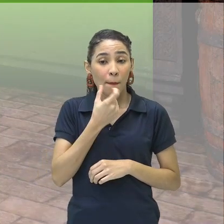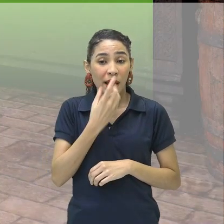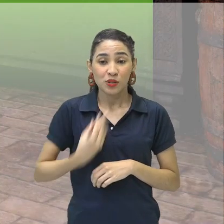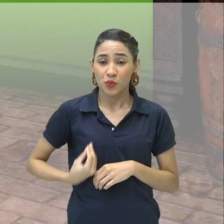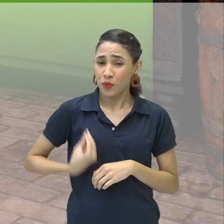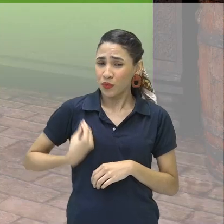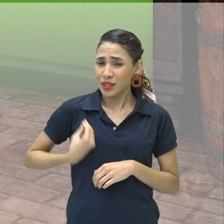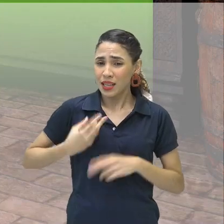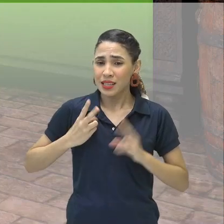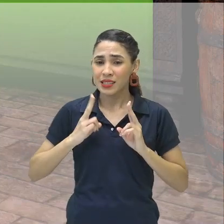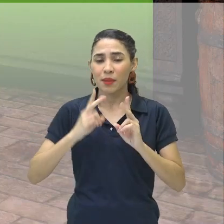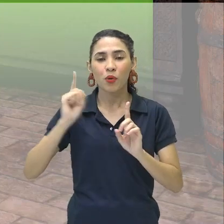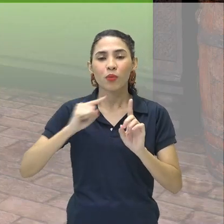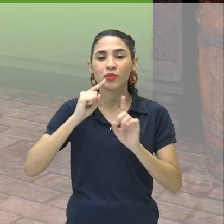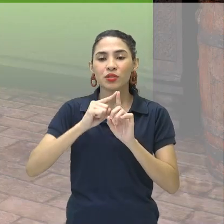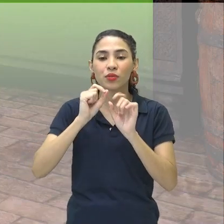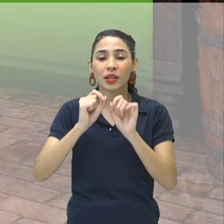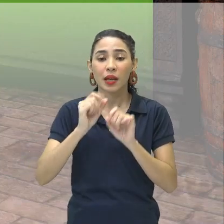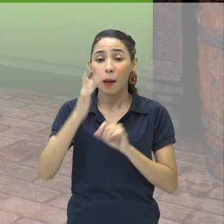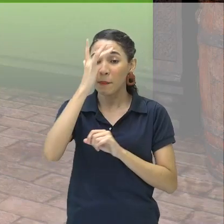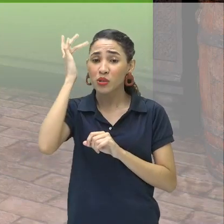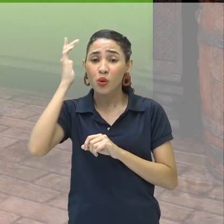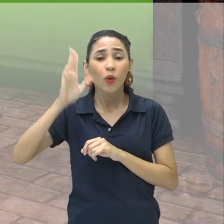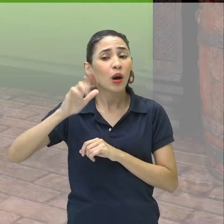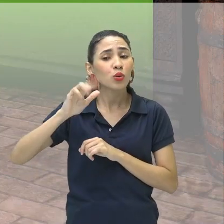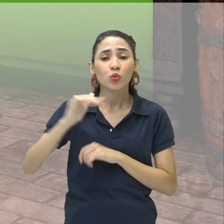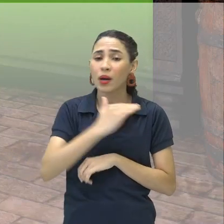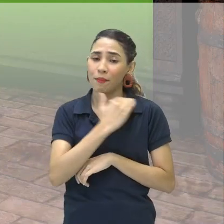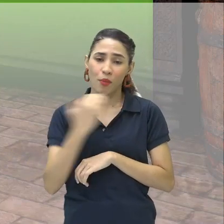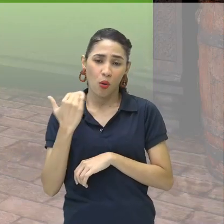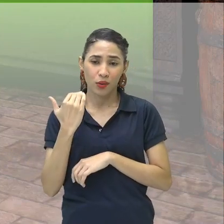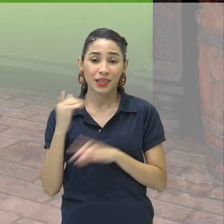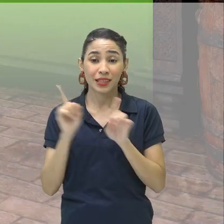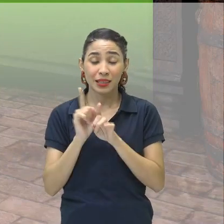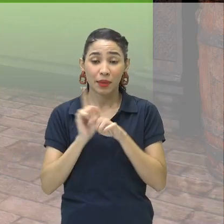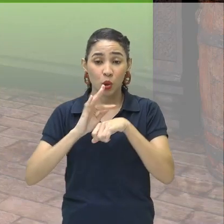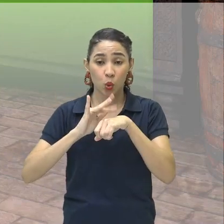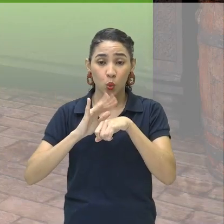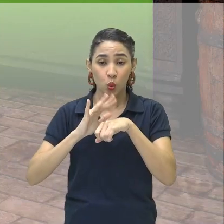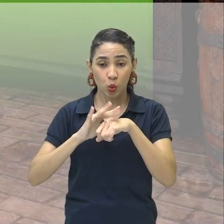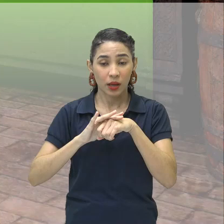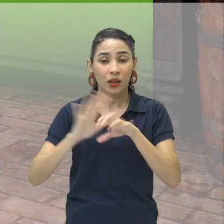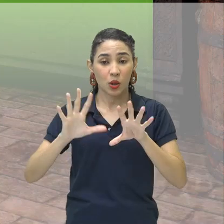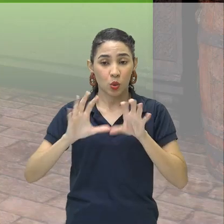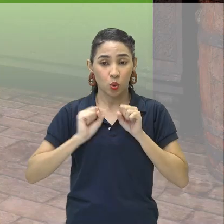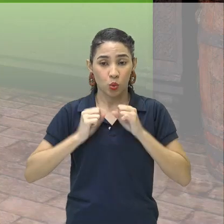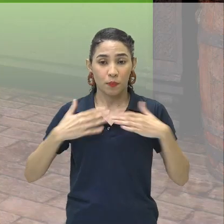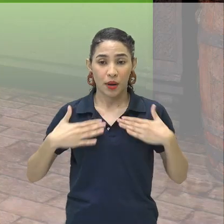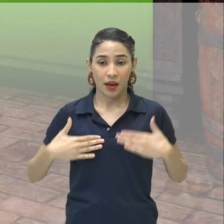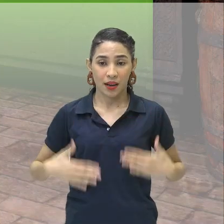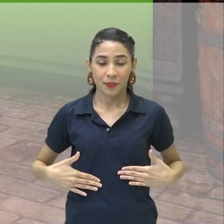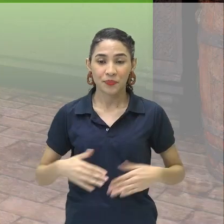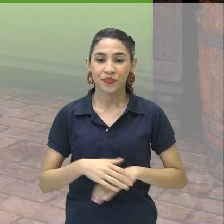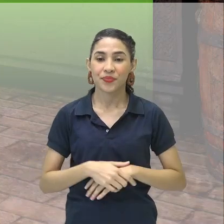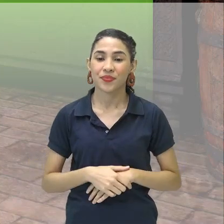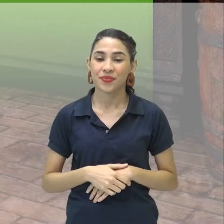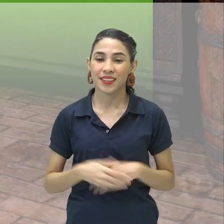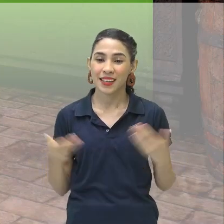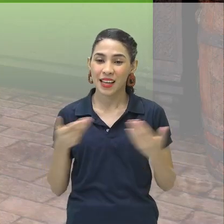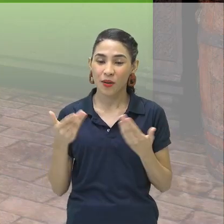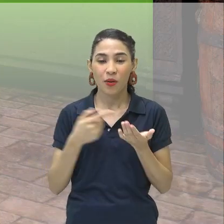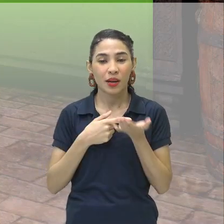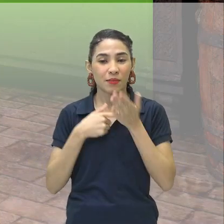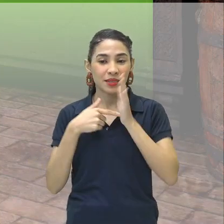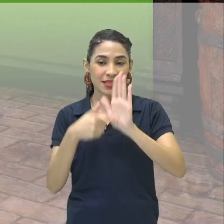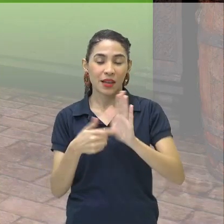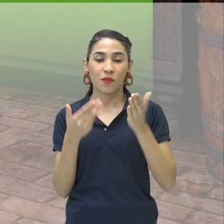de garantir a imortalidade e a cura das doenças do corpo, tá? E agora a gente vai apresentar